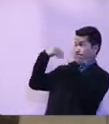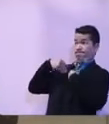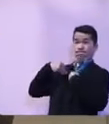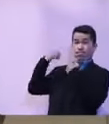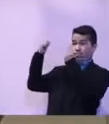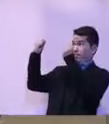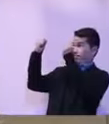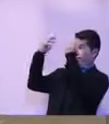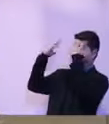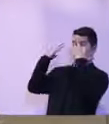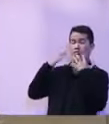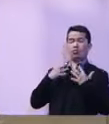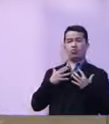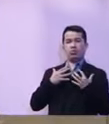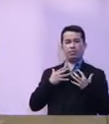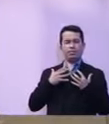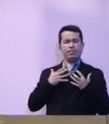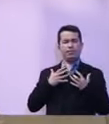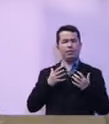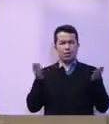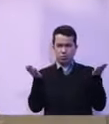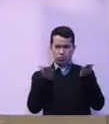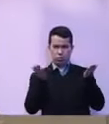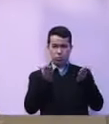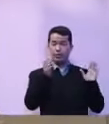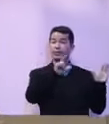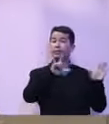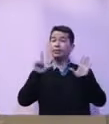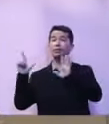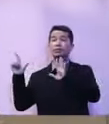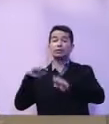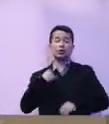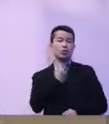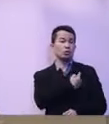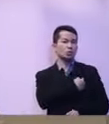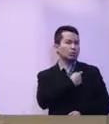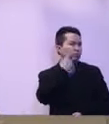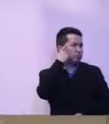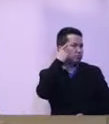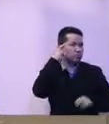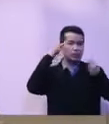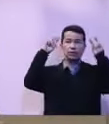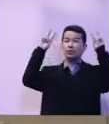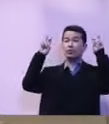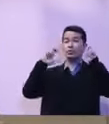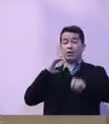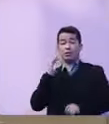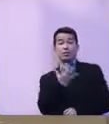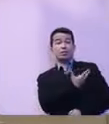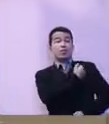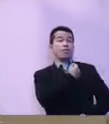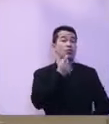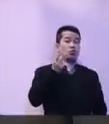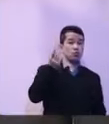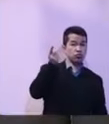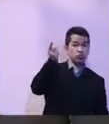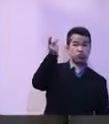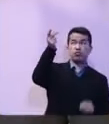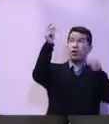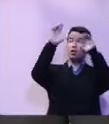semana, dessa série, é salvação eterna. Olha só o que a Bíblia diz em Isaías